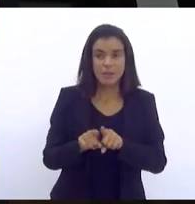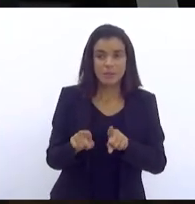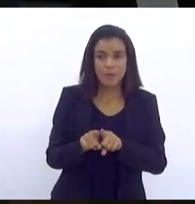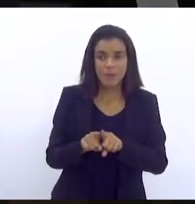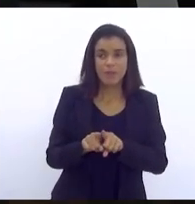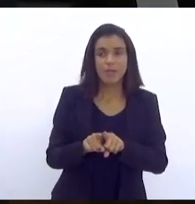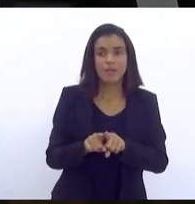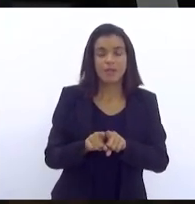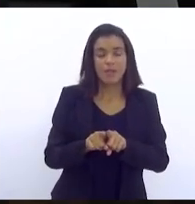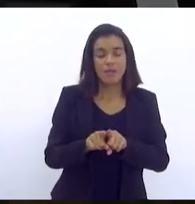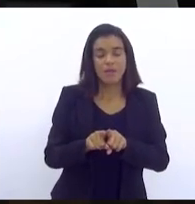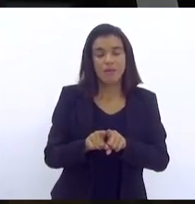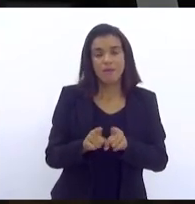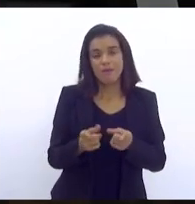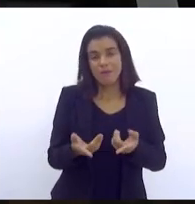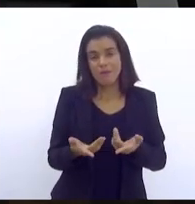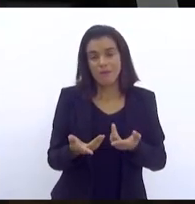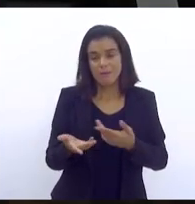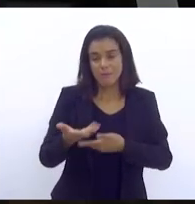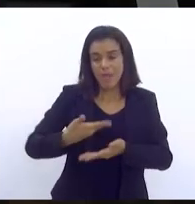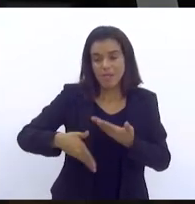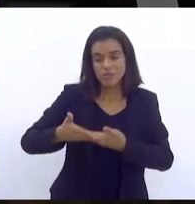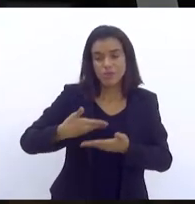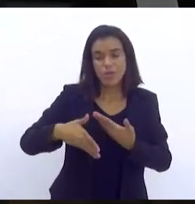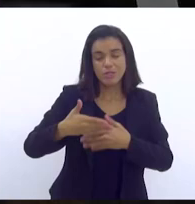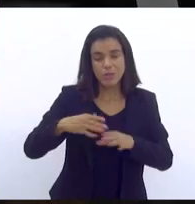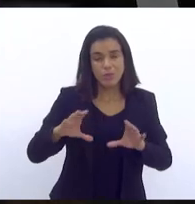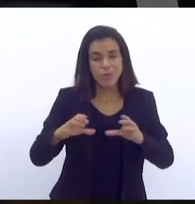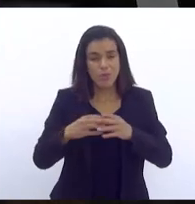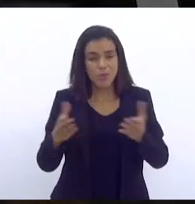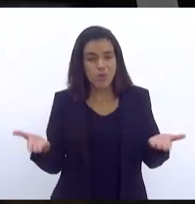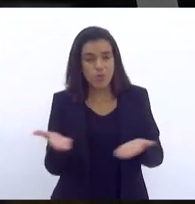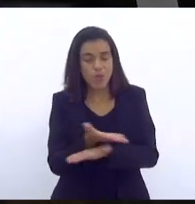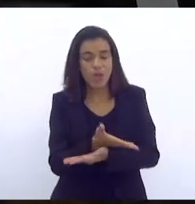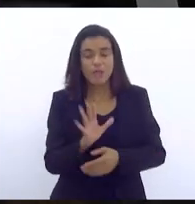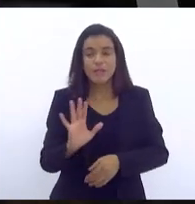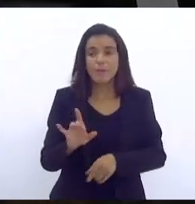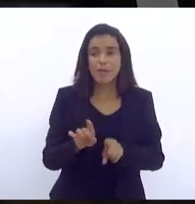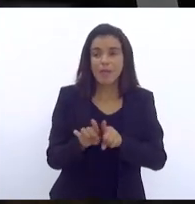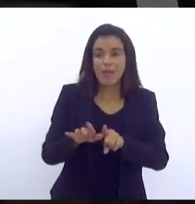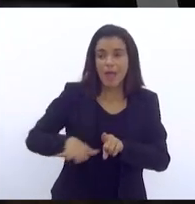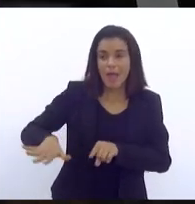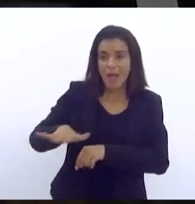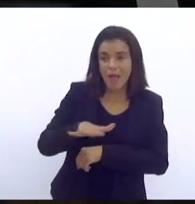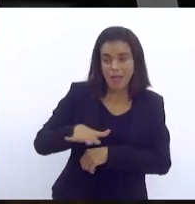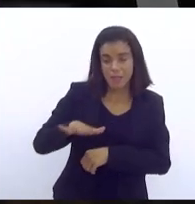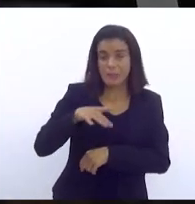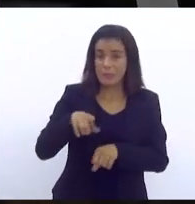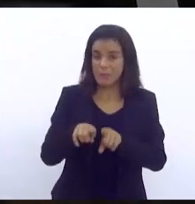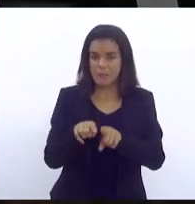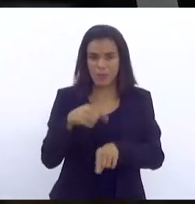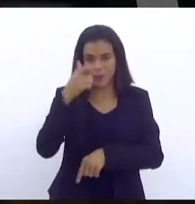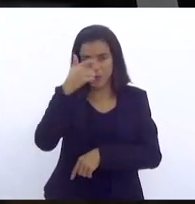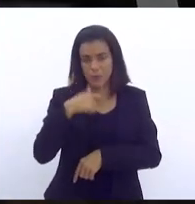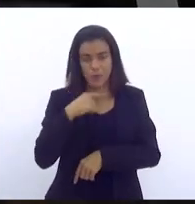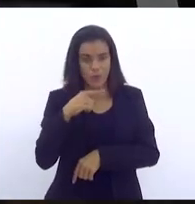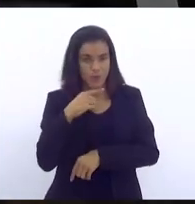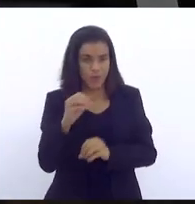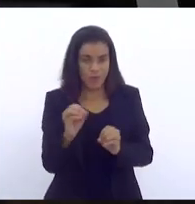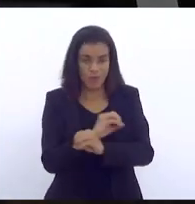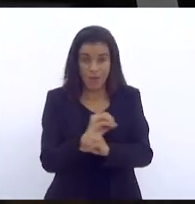há muito aqui de atores envolvidos para sanar as questões e não tenho dúvida né que a prioridade dessa